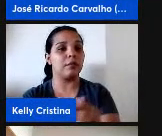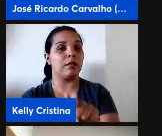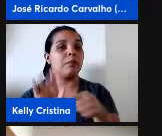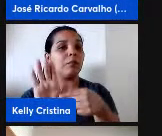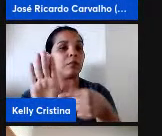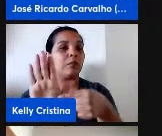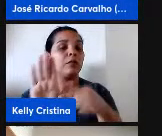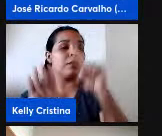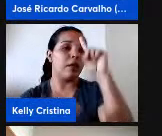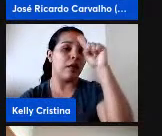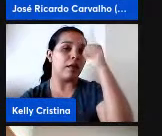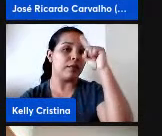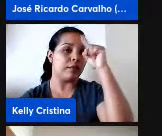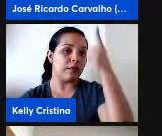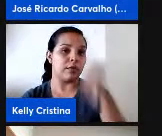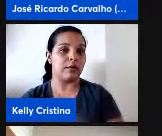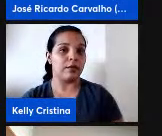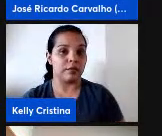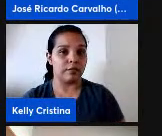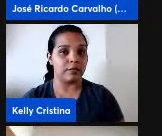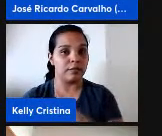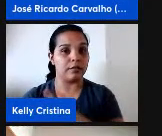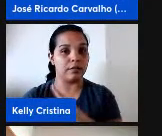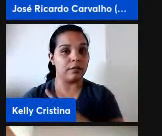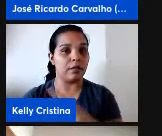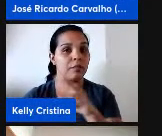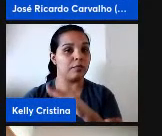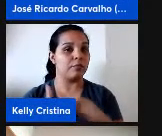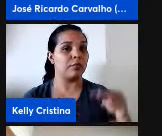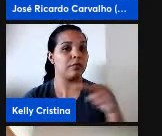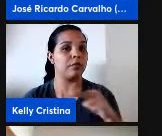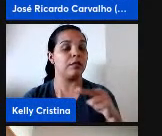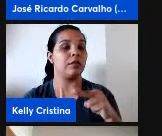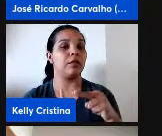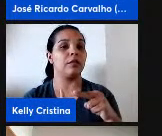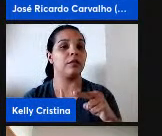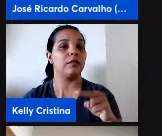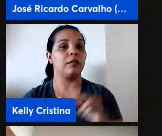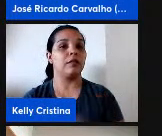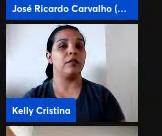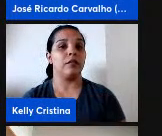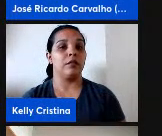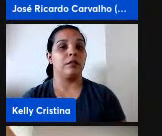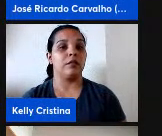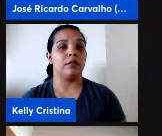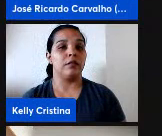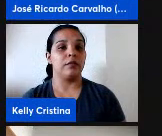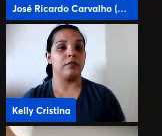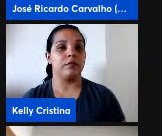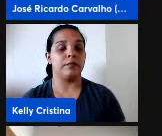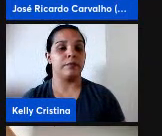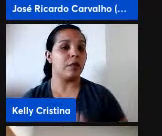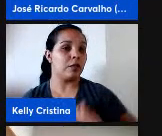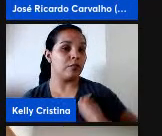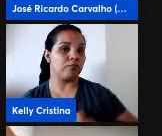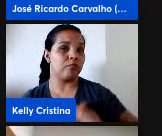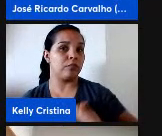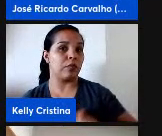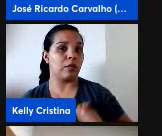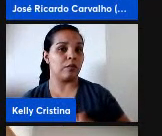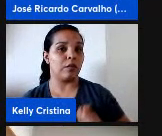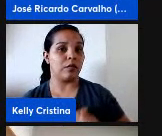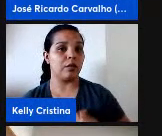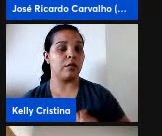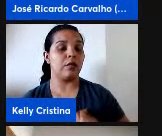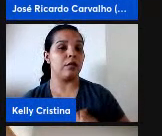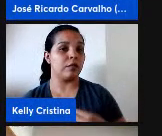a ideia dele é assumir uma perspectiva dialógica, né? Onde esses enunciados se tornam vivos. E é nesse sentido que a